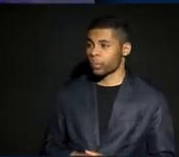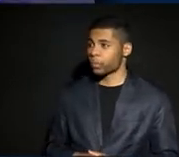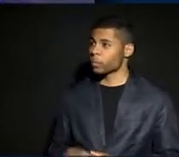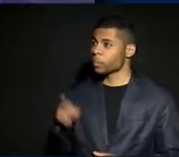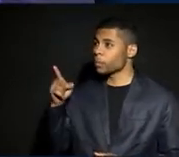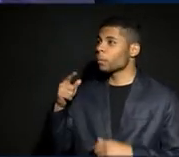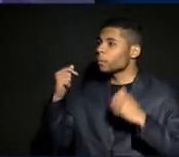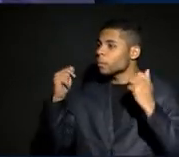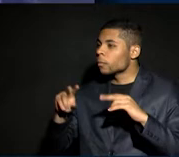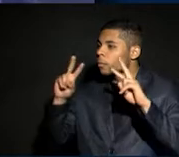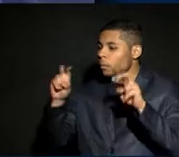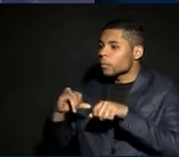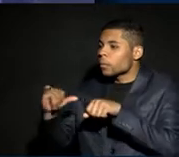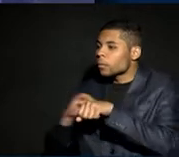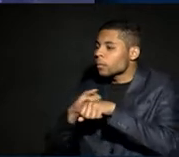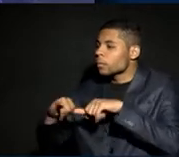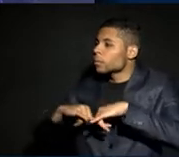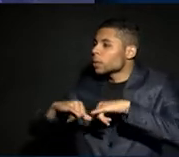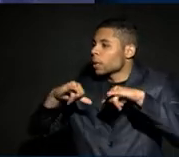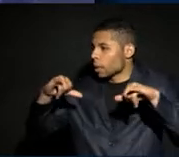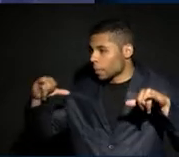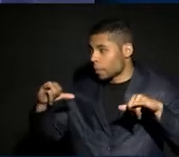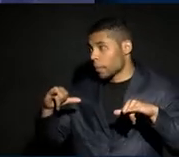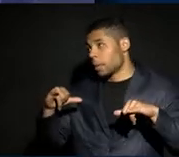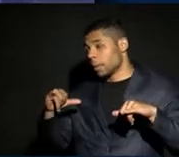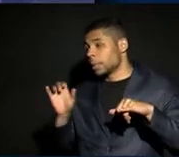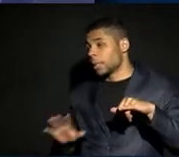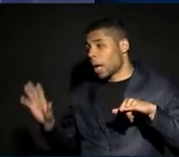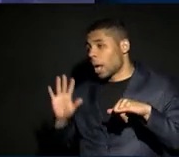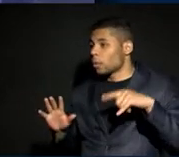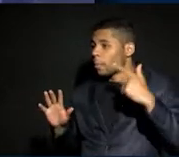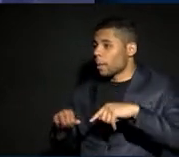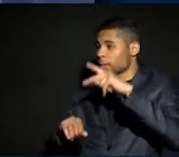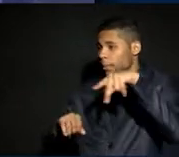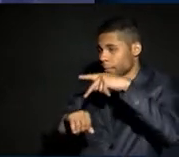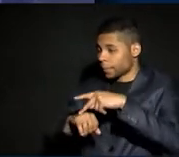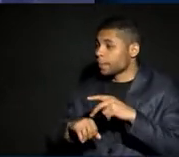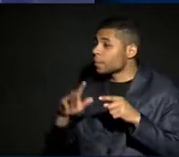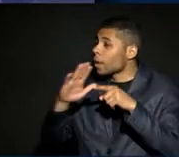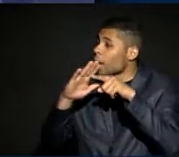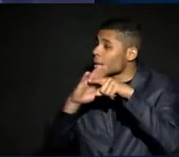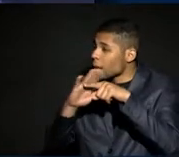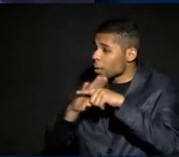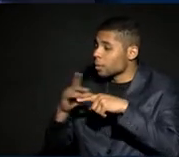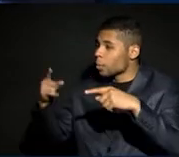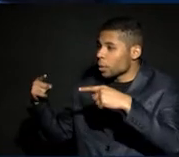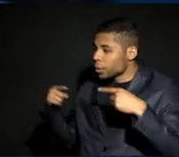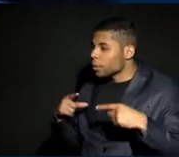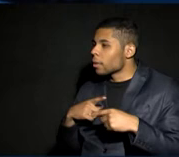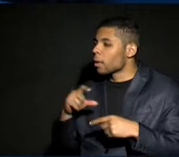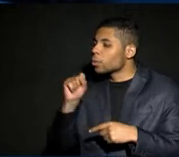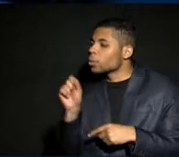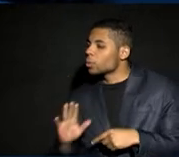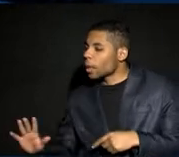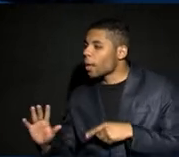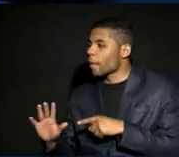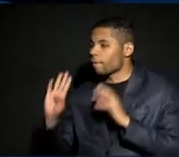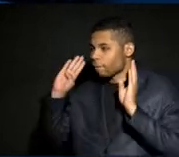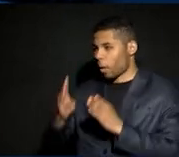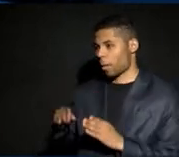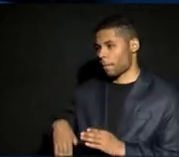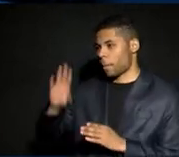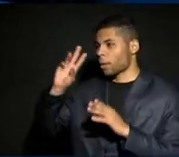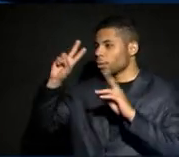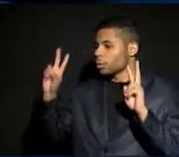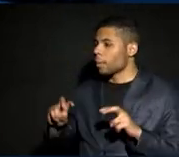na estratégia de campanha no Estado e estratégia nacional, os analistas políticos têm dado a região Sudeste como foco central